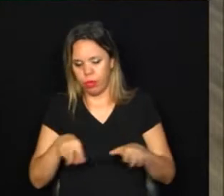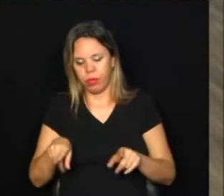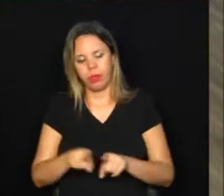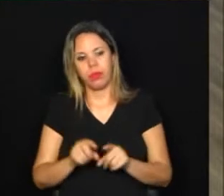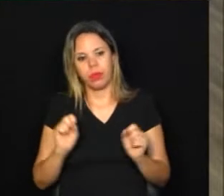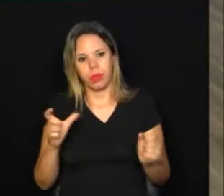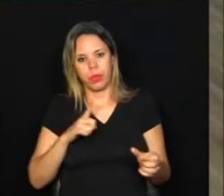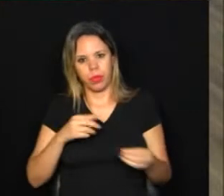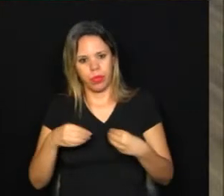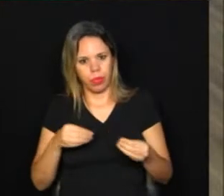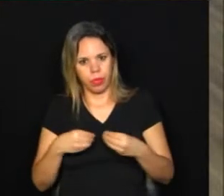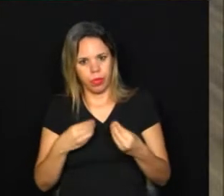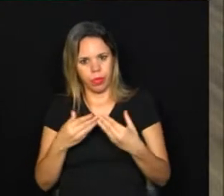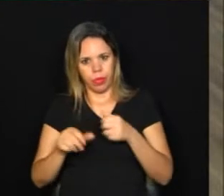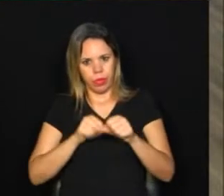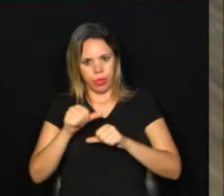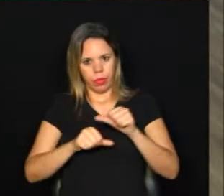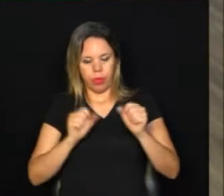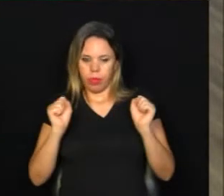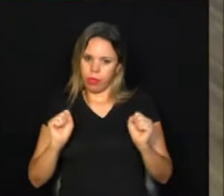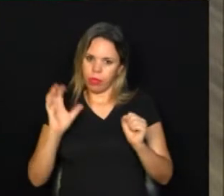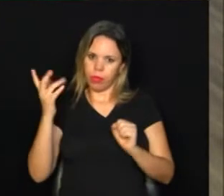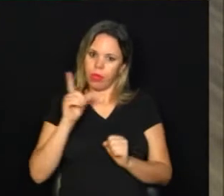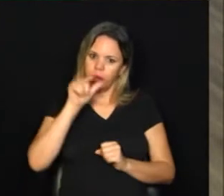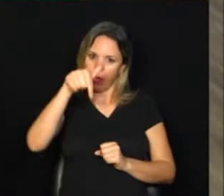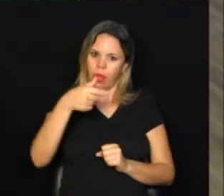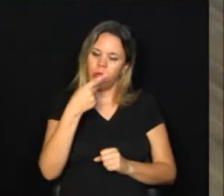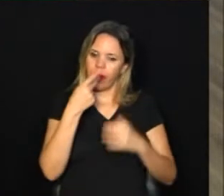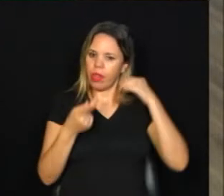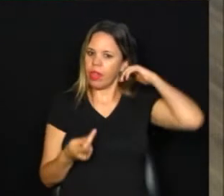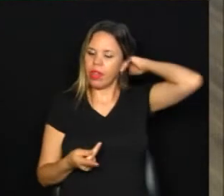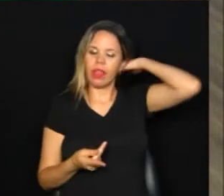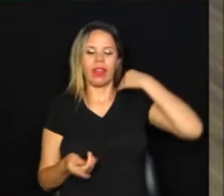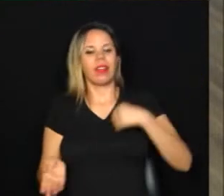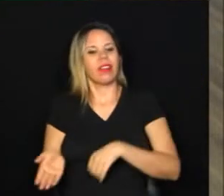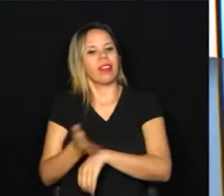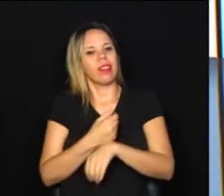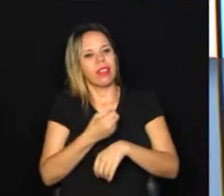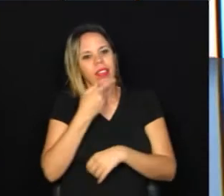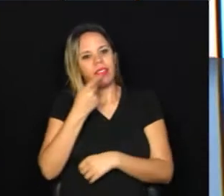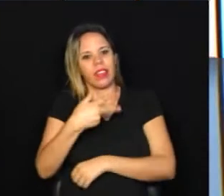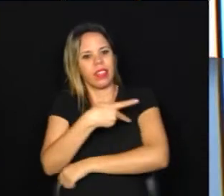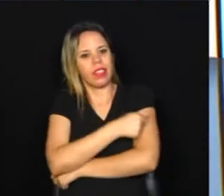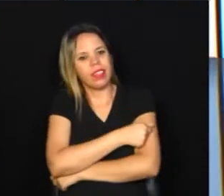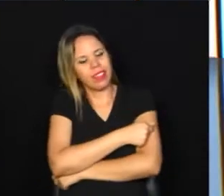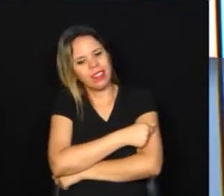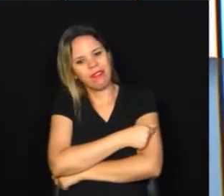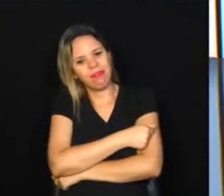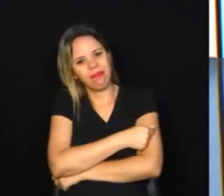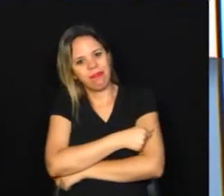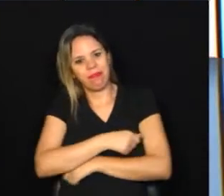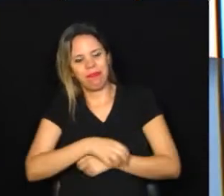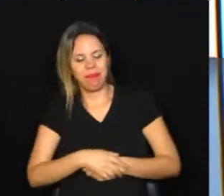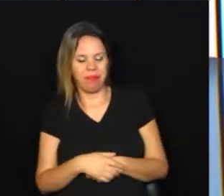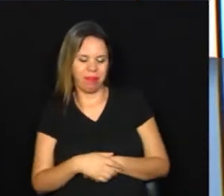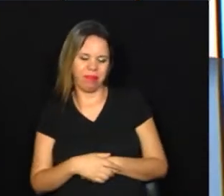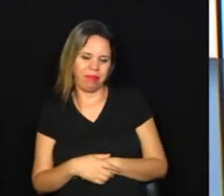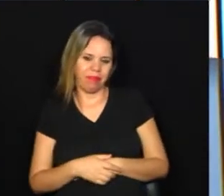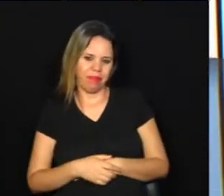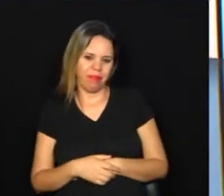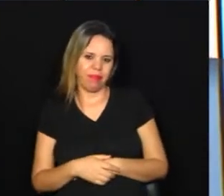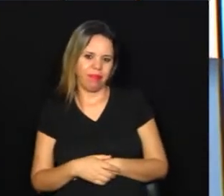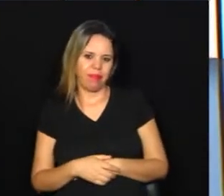ser que tenha flexibilização por aí? Pode ser, mas eu vou falar daqui a pouquinho, porque antes eu vou falar da questão da vacina. Olha só.